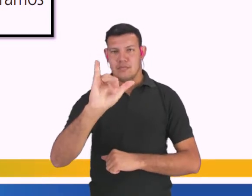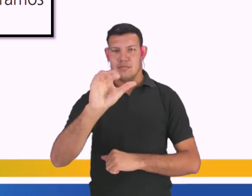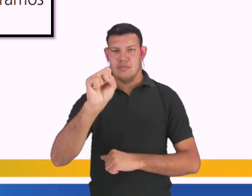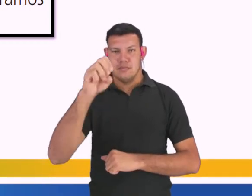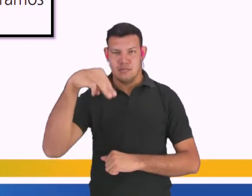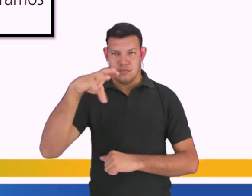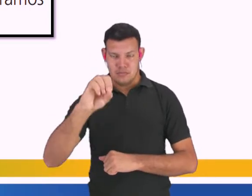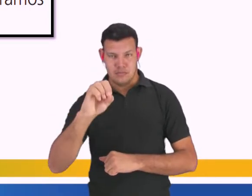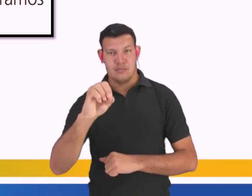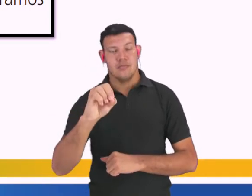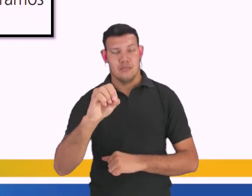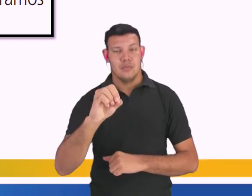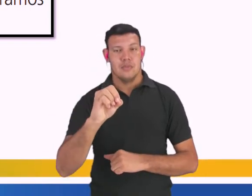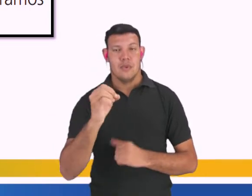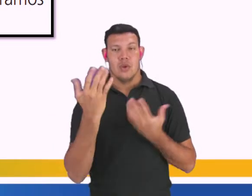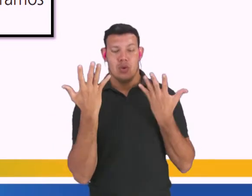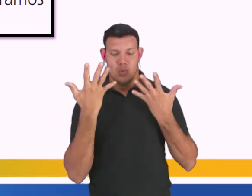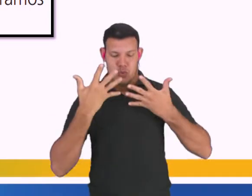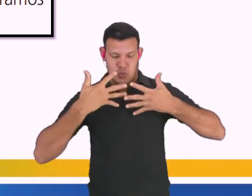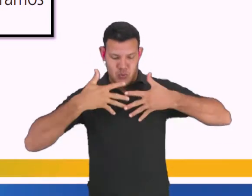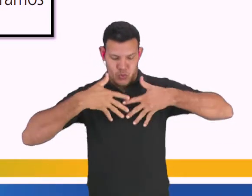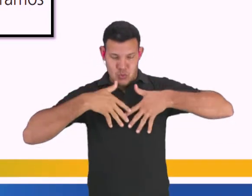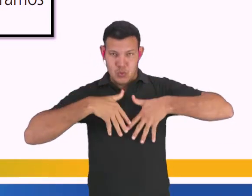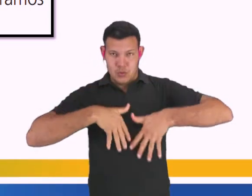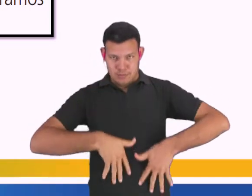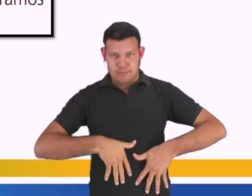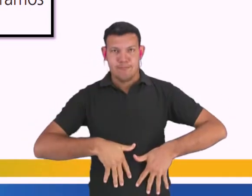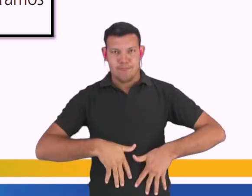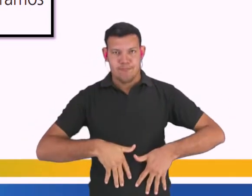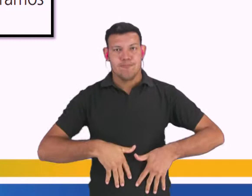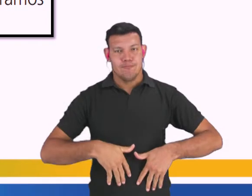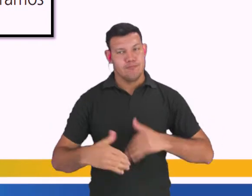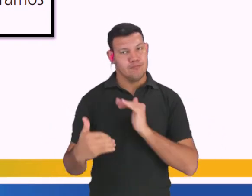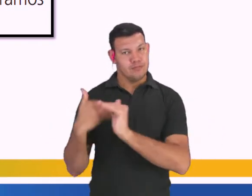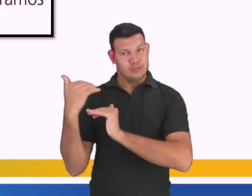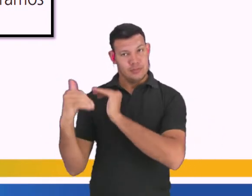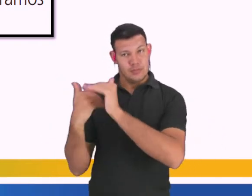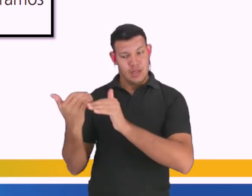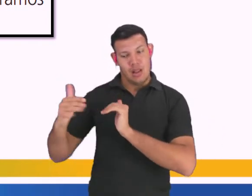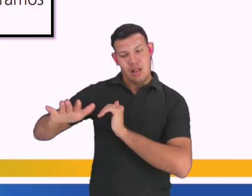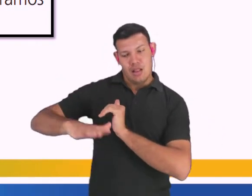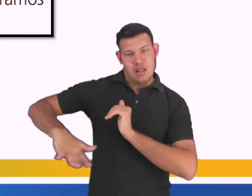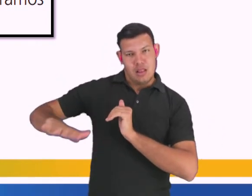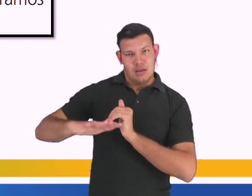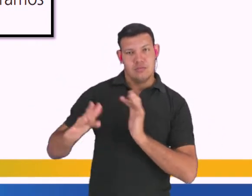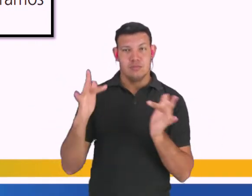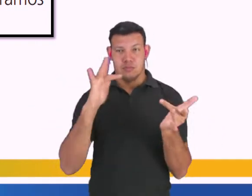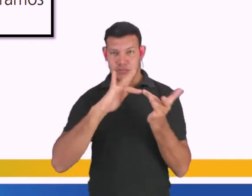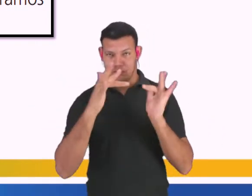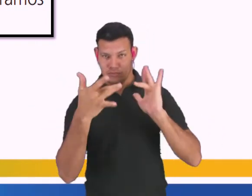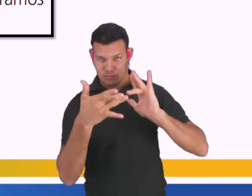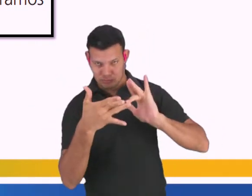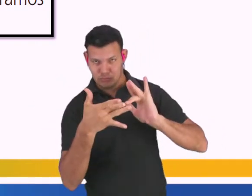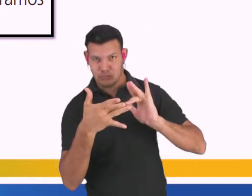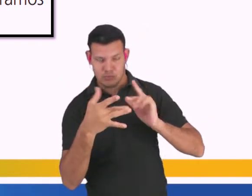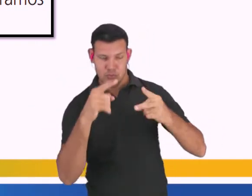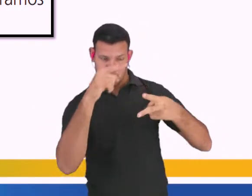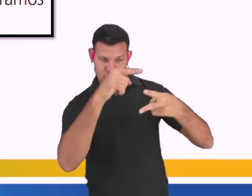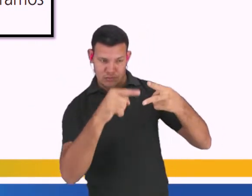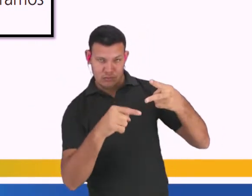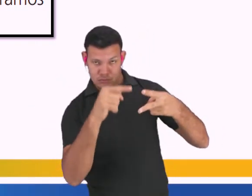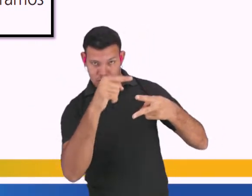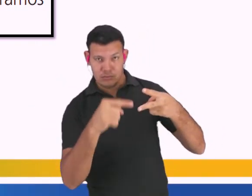de processos metabólicos é desenvolvido por uma área de interface, ou seja,